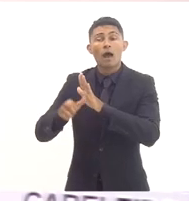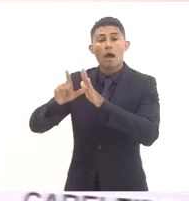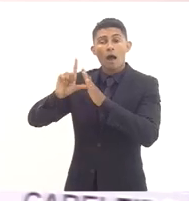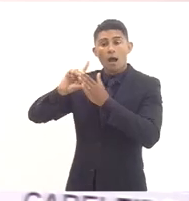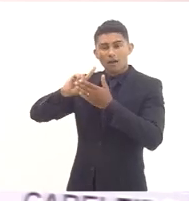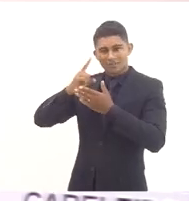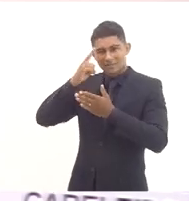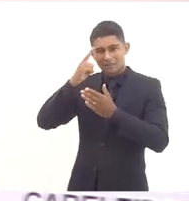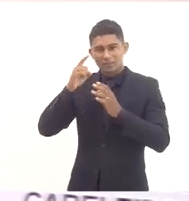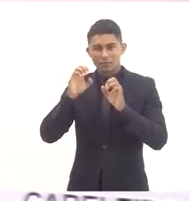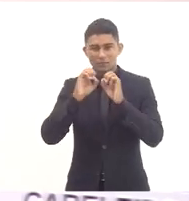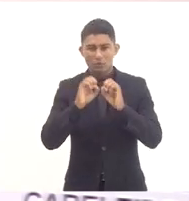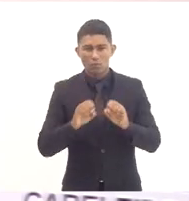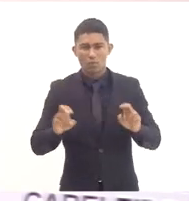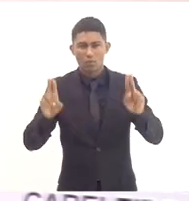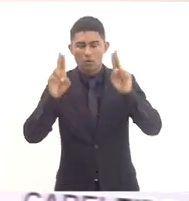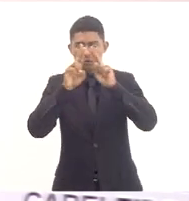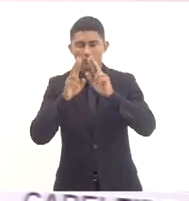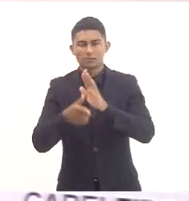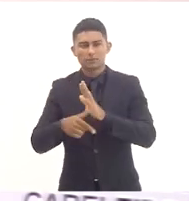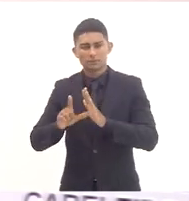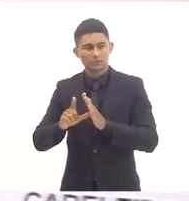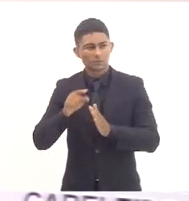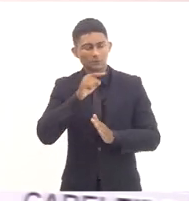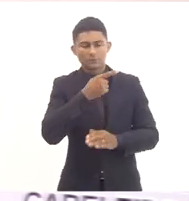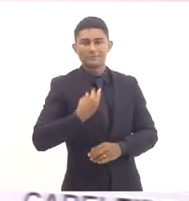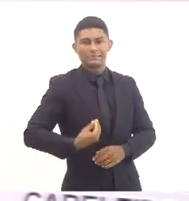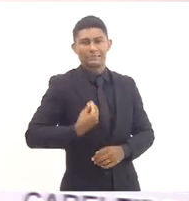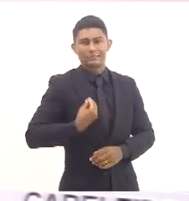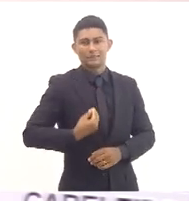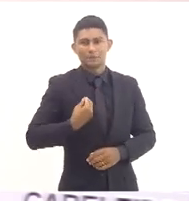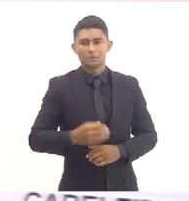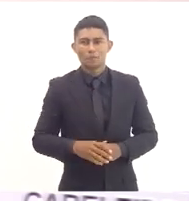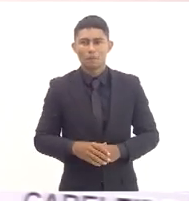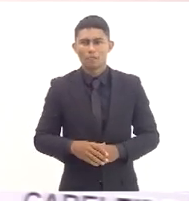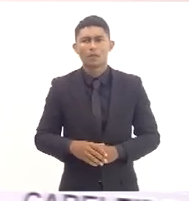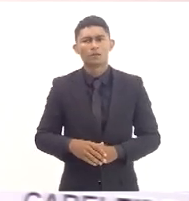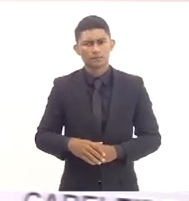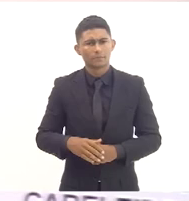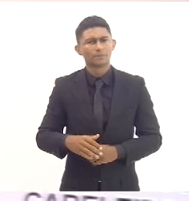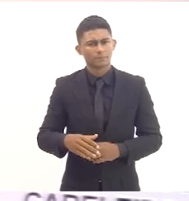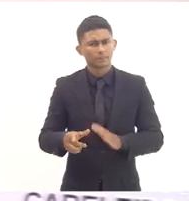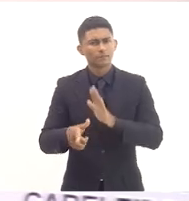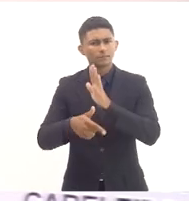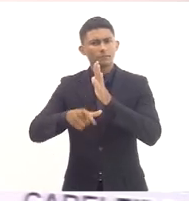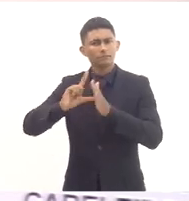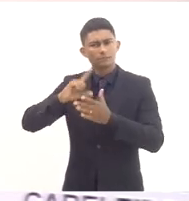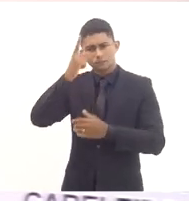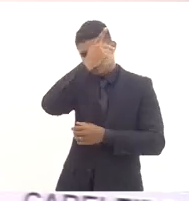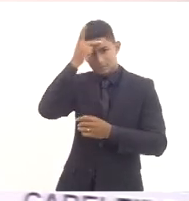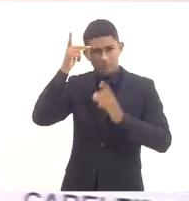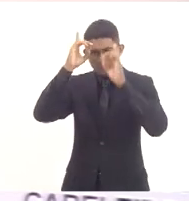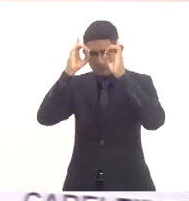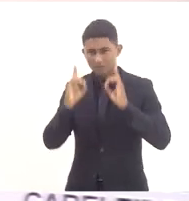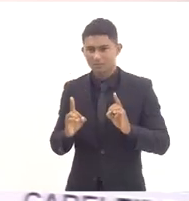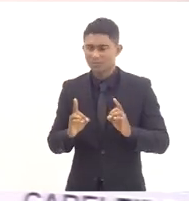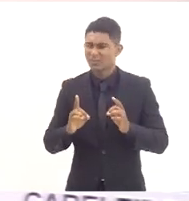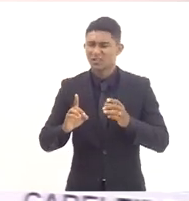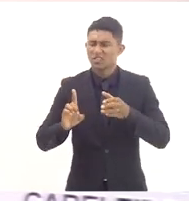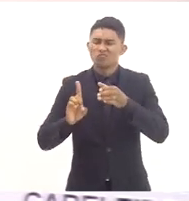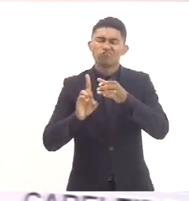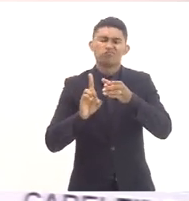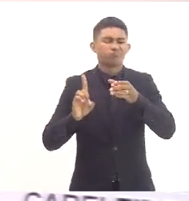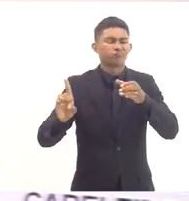com deficiência da ONU num contexto onde A onde é que a pessoa com deficiência era excluída